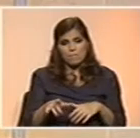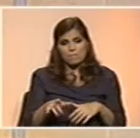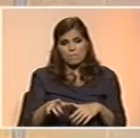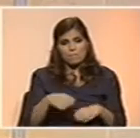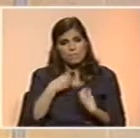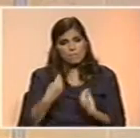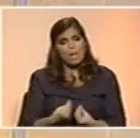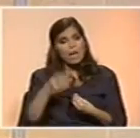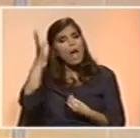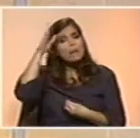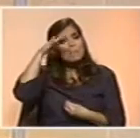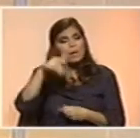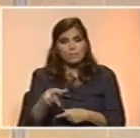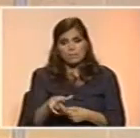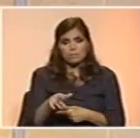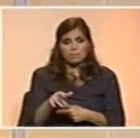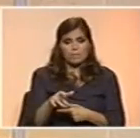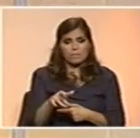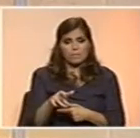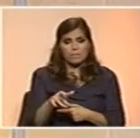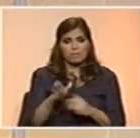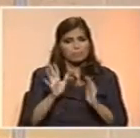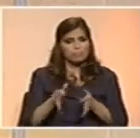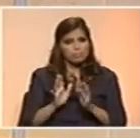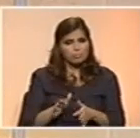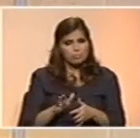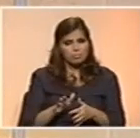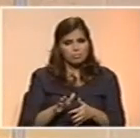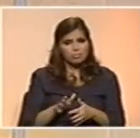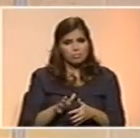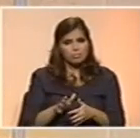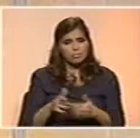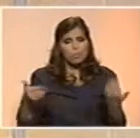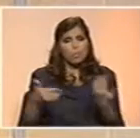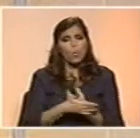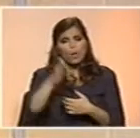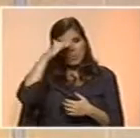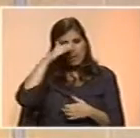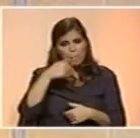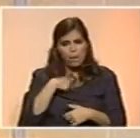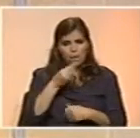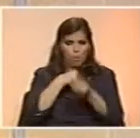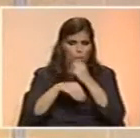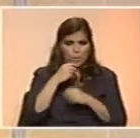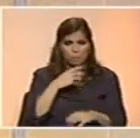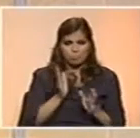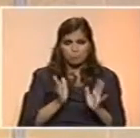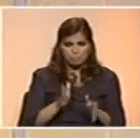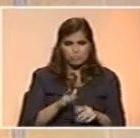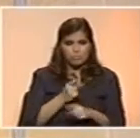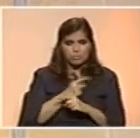bem-estar animal, ou a questão de não ter que morrer um animal para eu me alimentar. Não é? Em média,